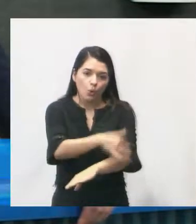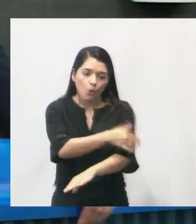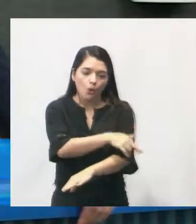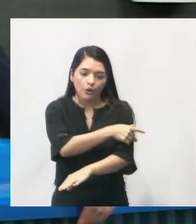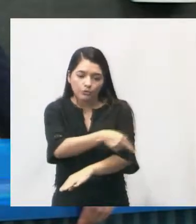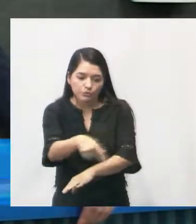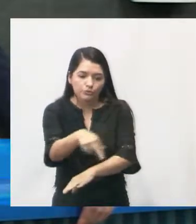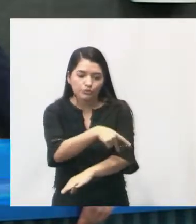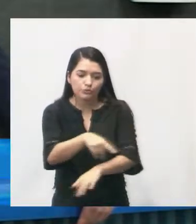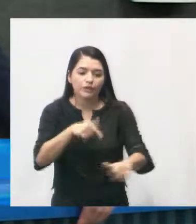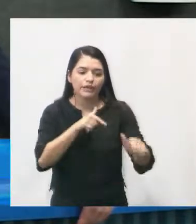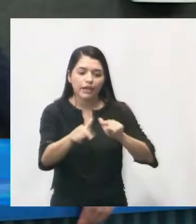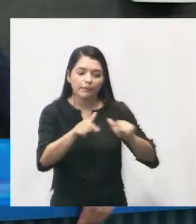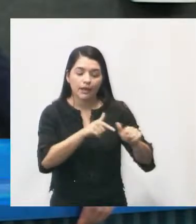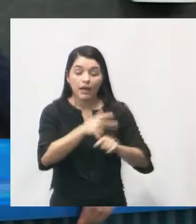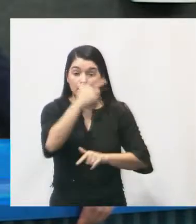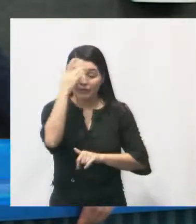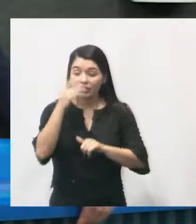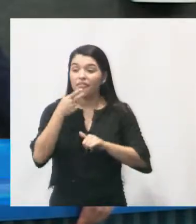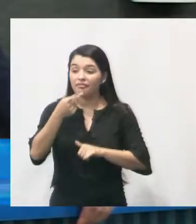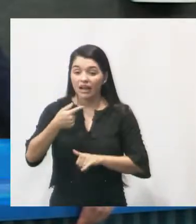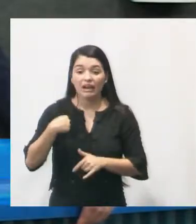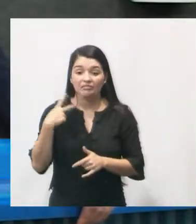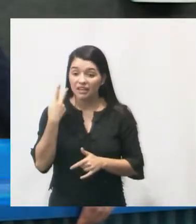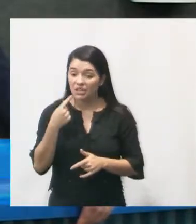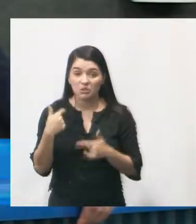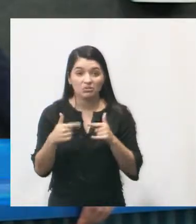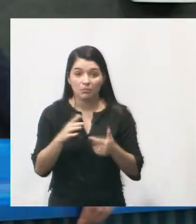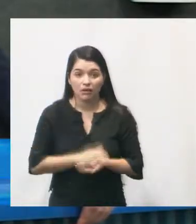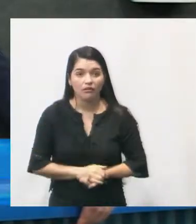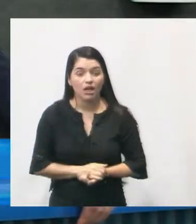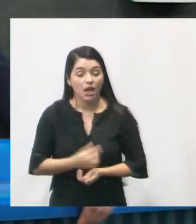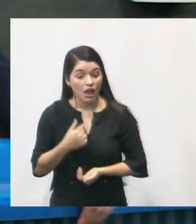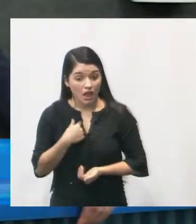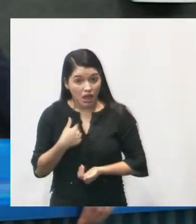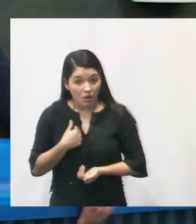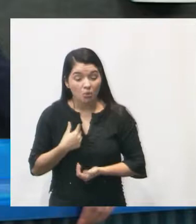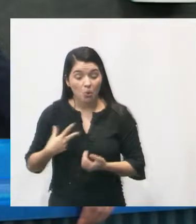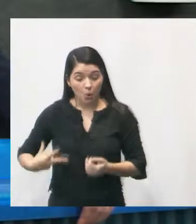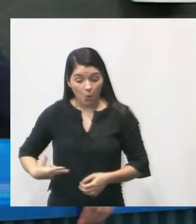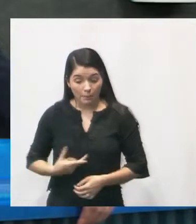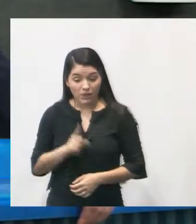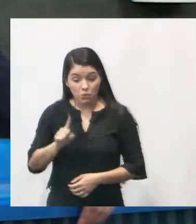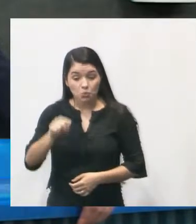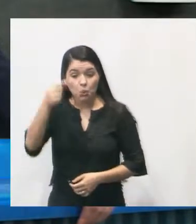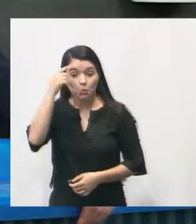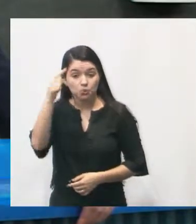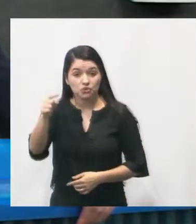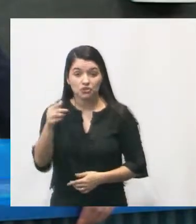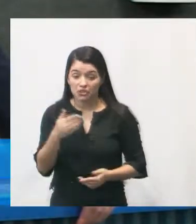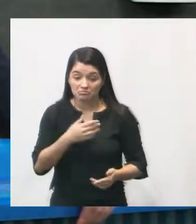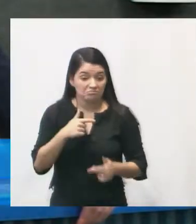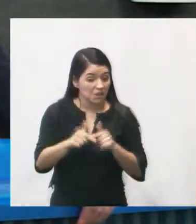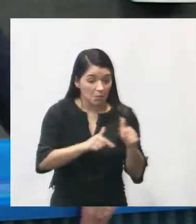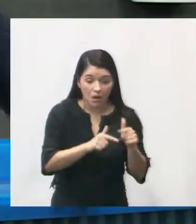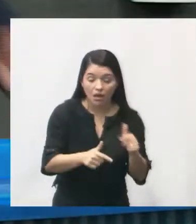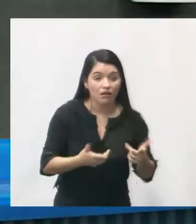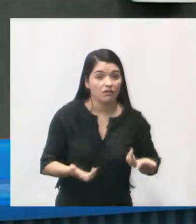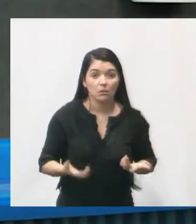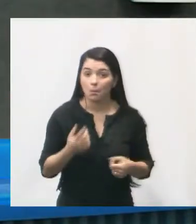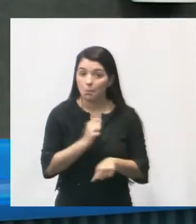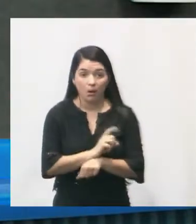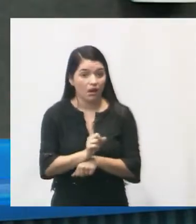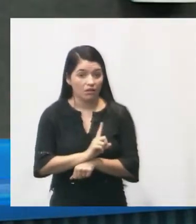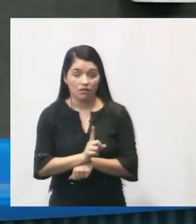que vereador não trabalha, né? Estou trabalhando desde o outro dia que eu fiz a cirurgia, não parei nem um minuto ainda. Mas sabe o que me chama a atenção aqui,